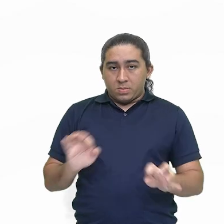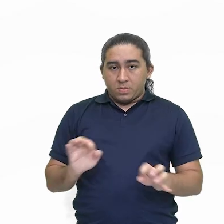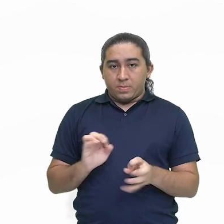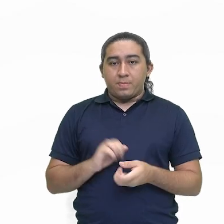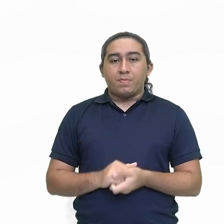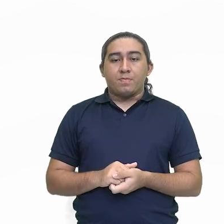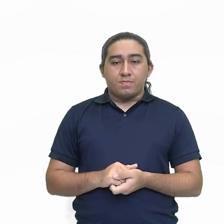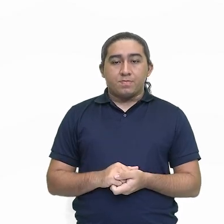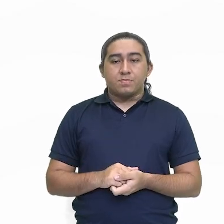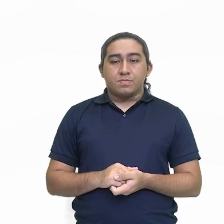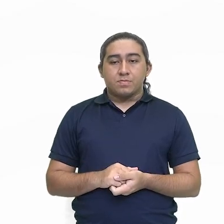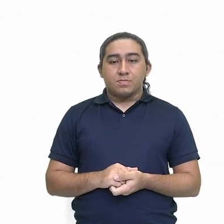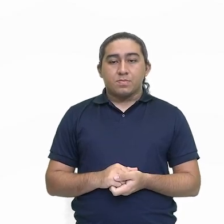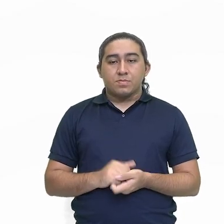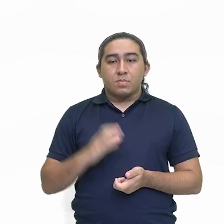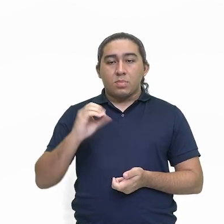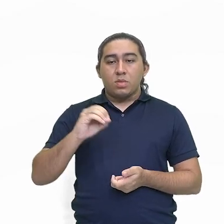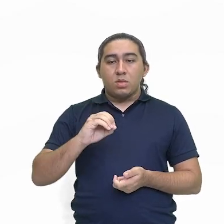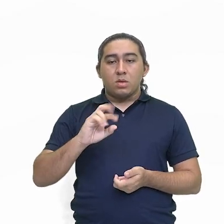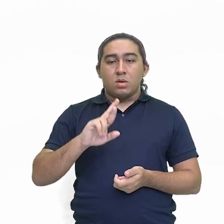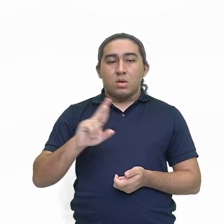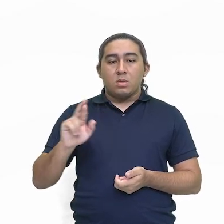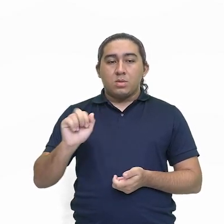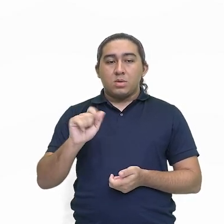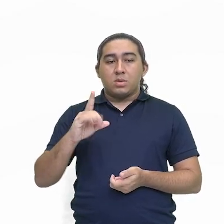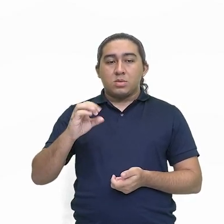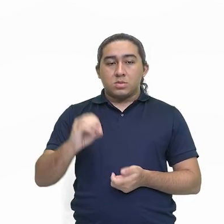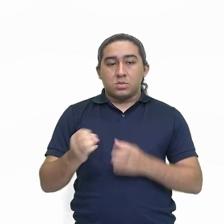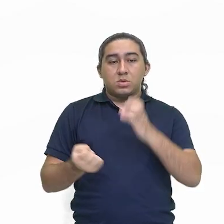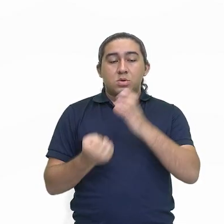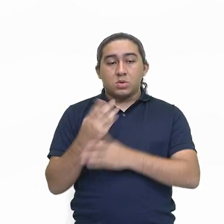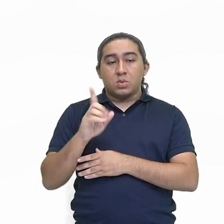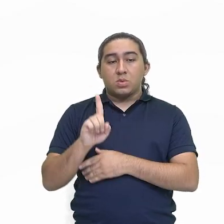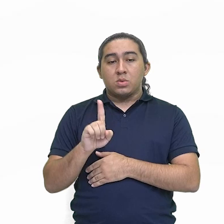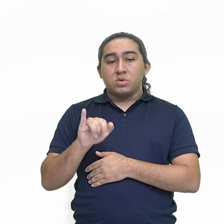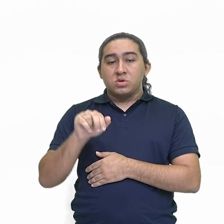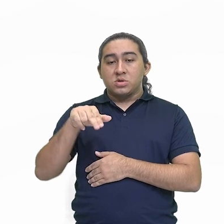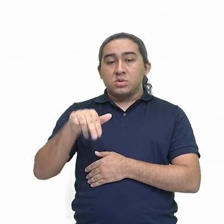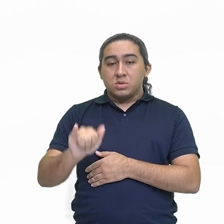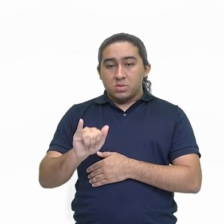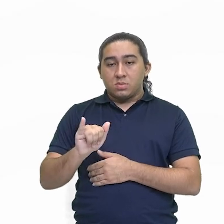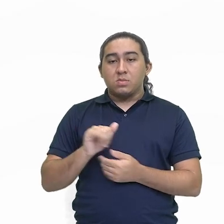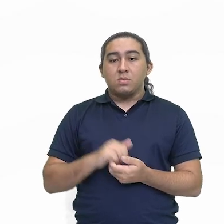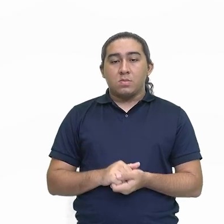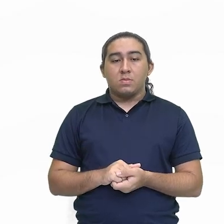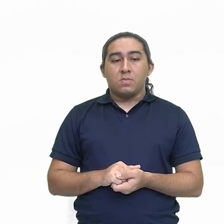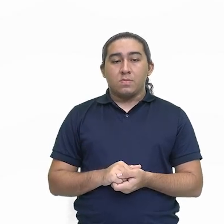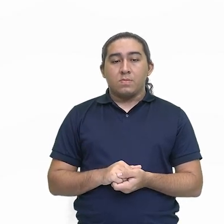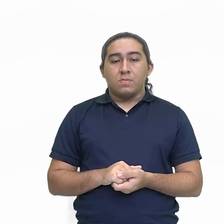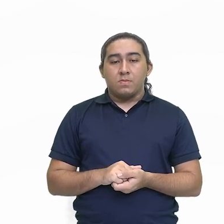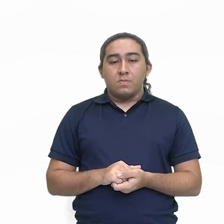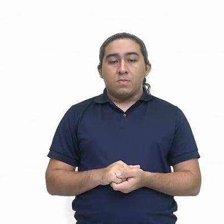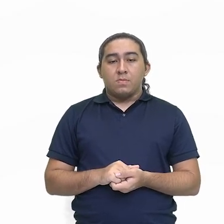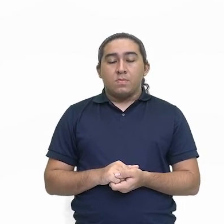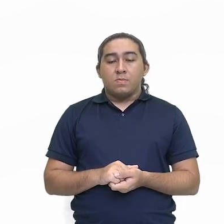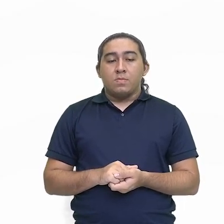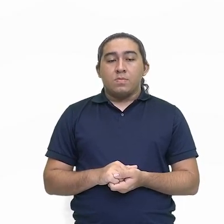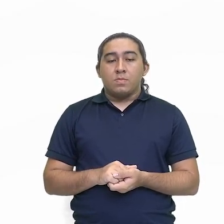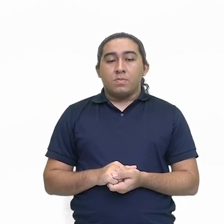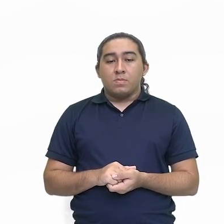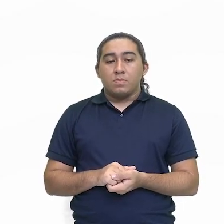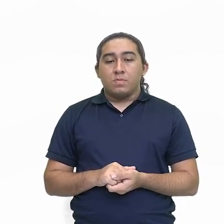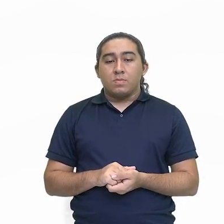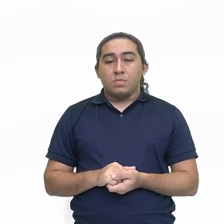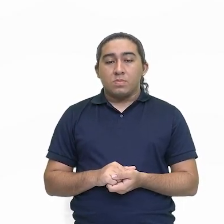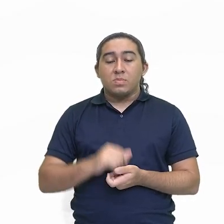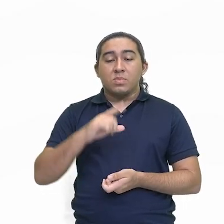O Corrado Gini criou o índice de Gini, né? Enfim, ou coeficiente de Gini. Então a gente tem um outro dado